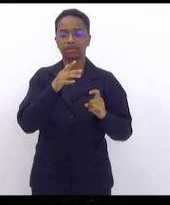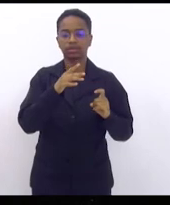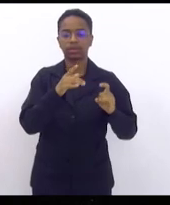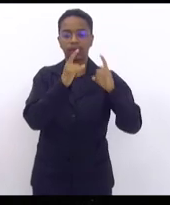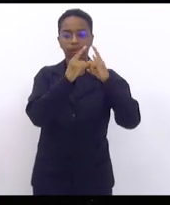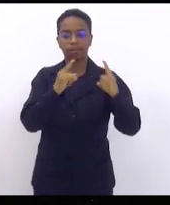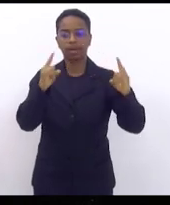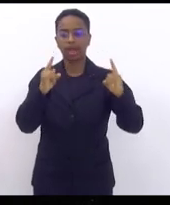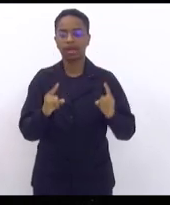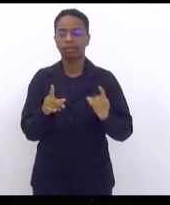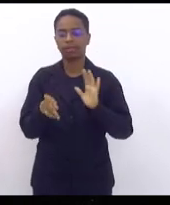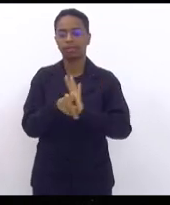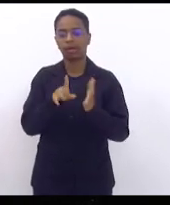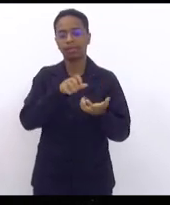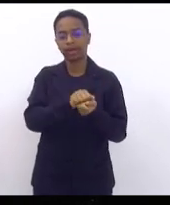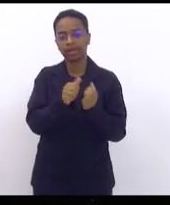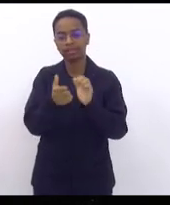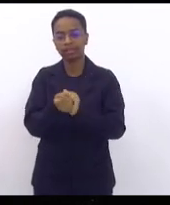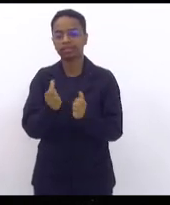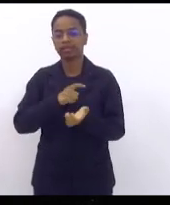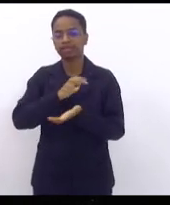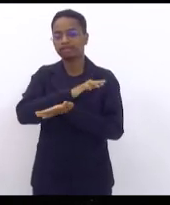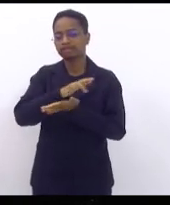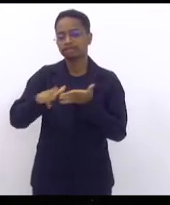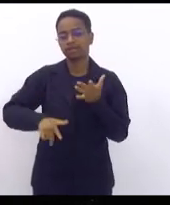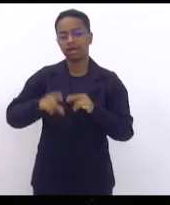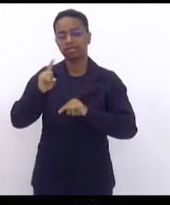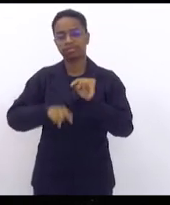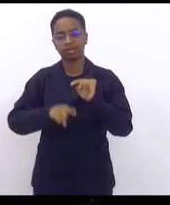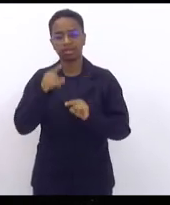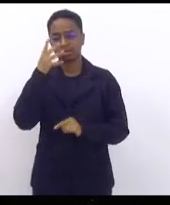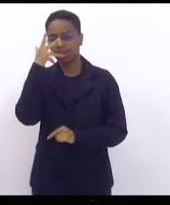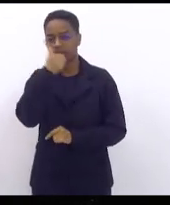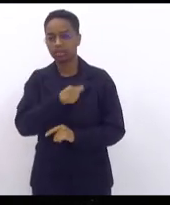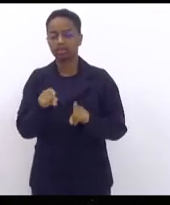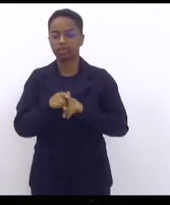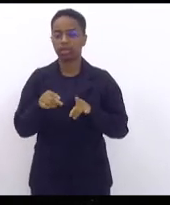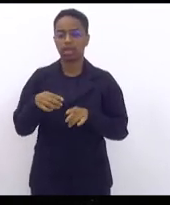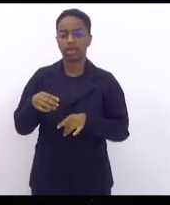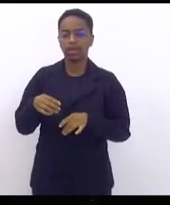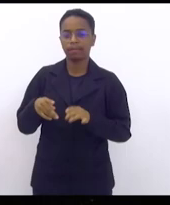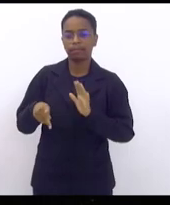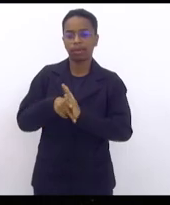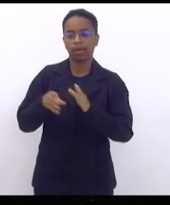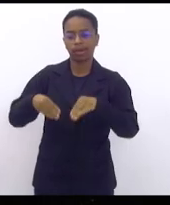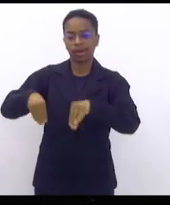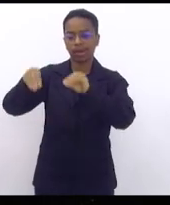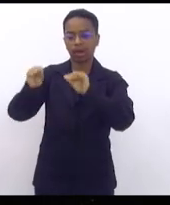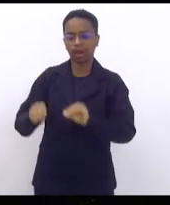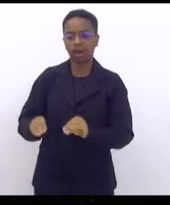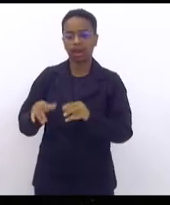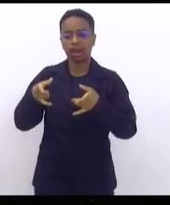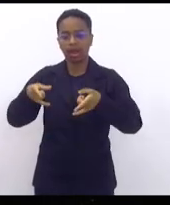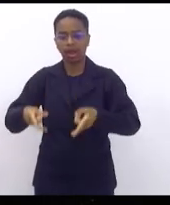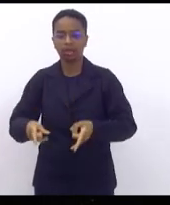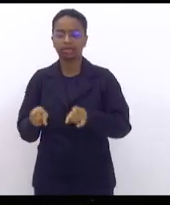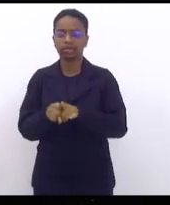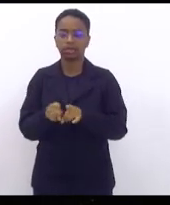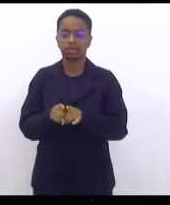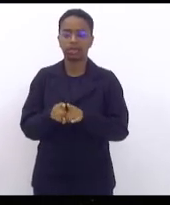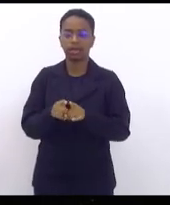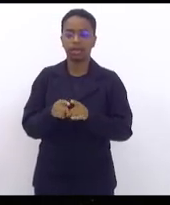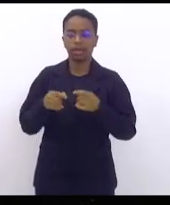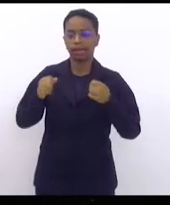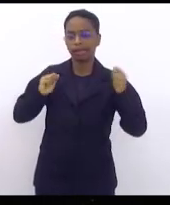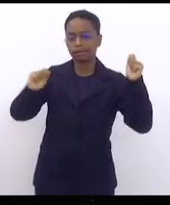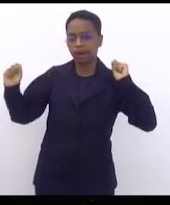do artesanato, com as mais lindas peças de roupa de cama, de roupa de banho. Eu que tenho uma boneca